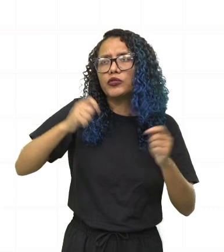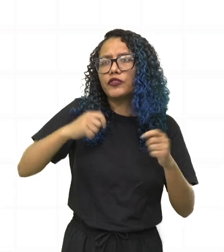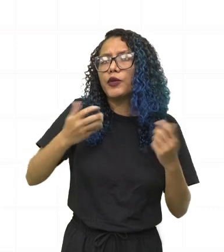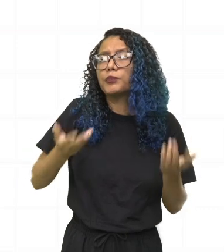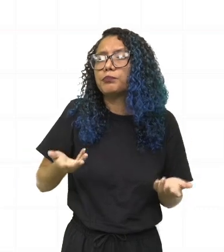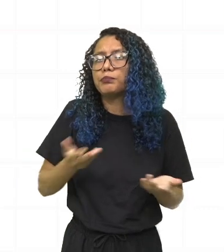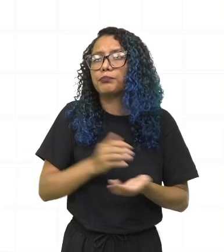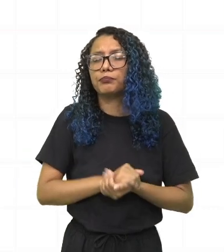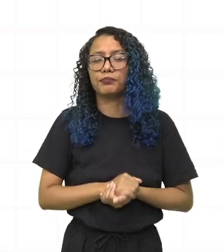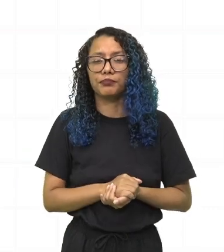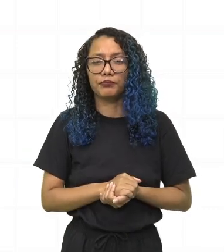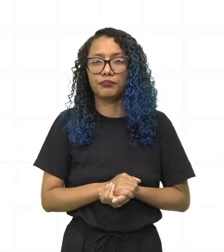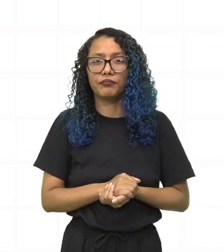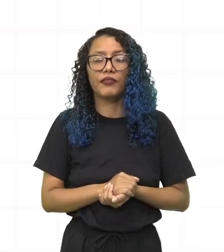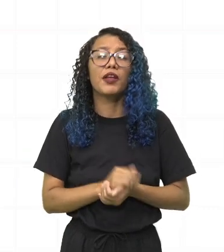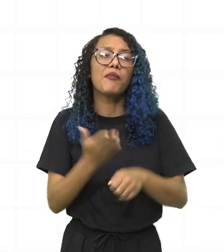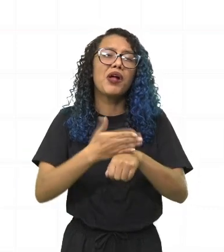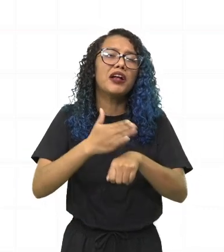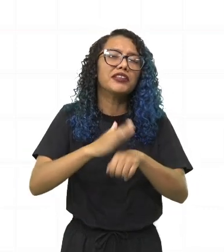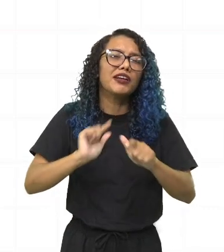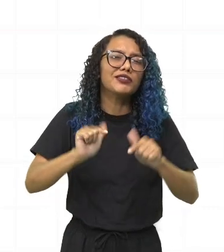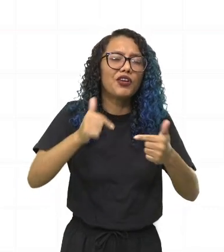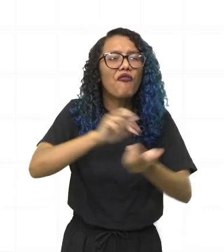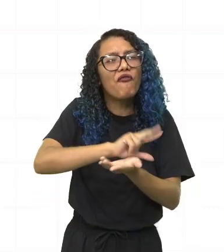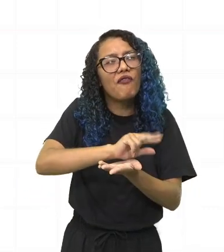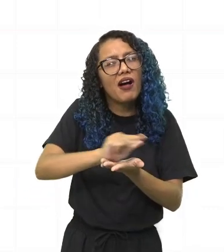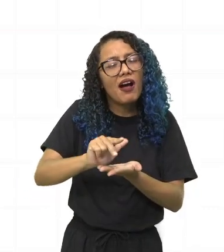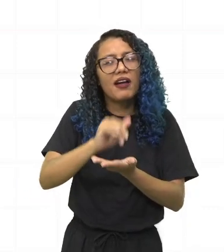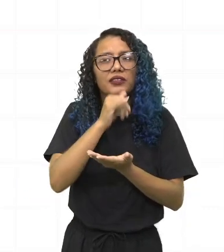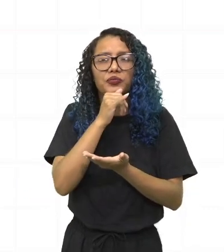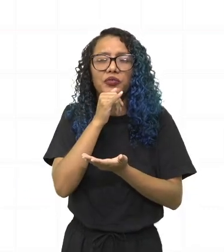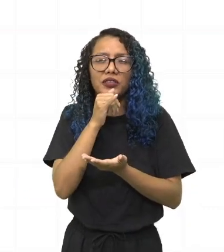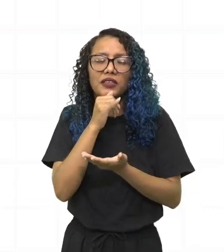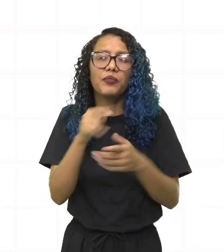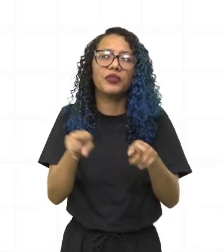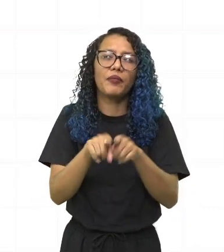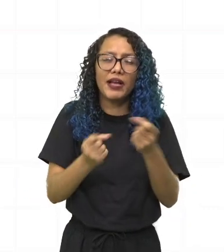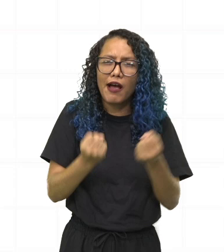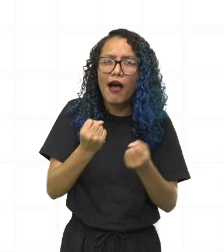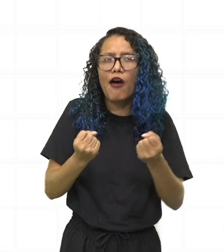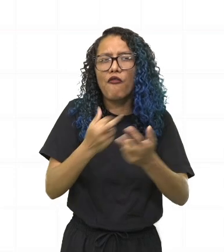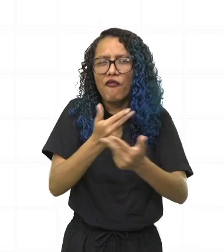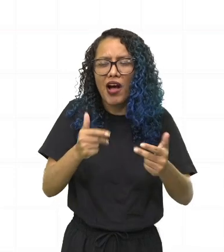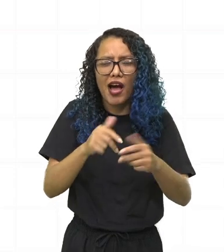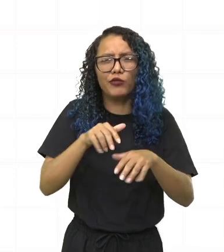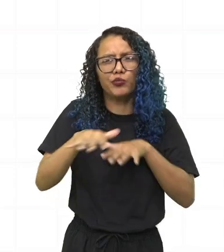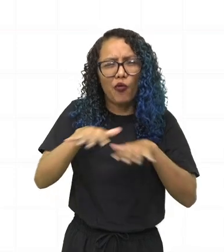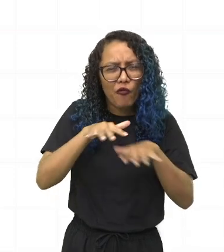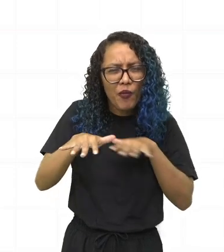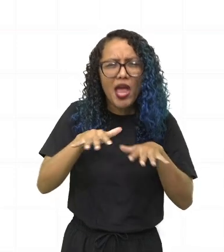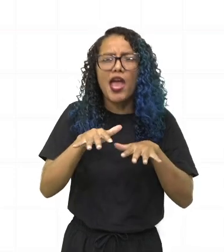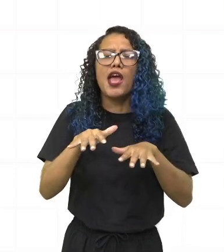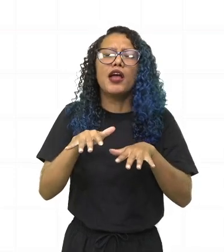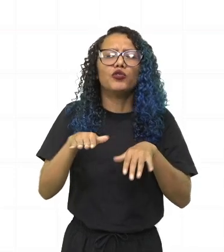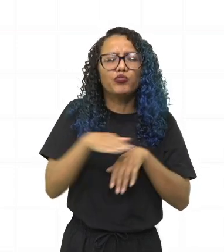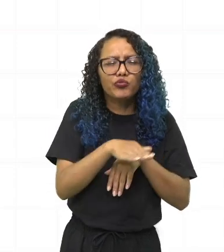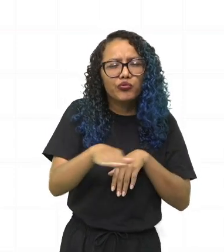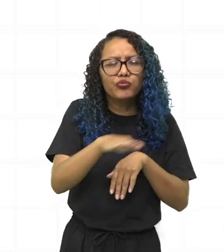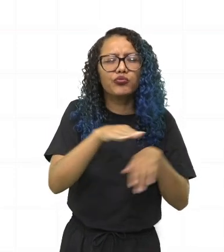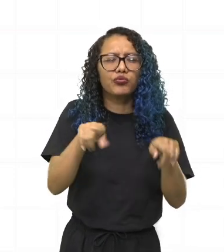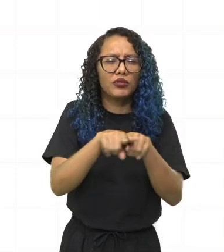né, várias atividades aí, para o deslocamento de veículos, para gerar calor ou